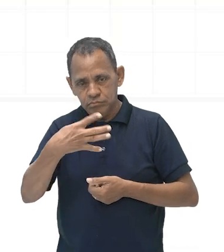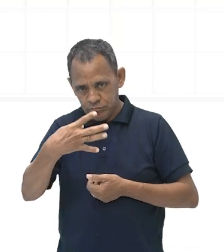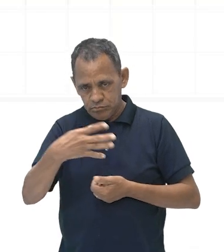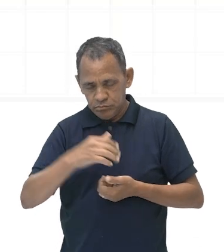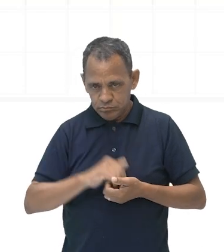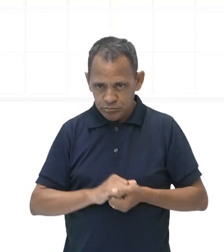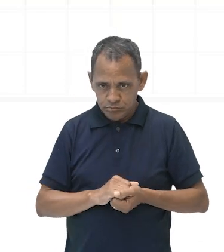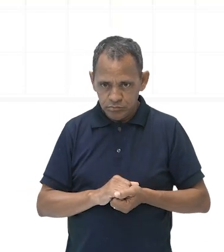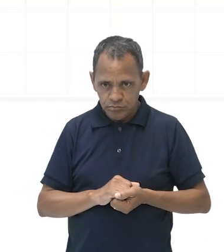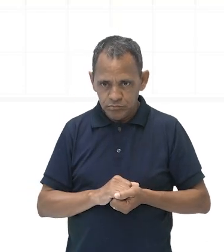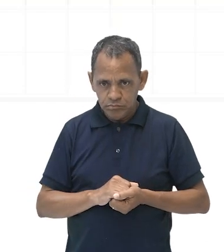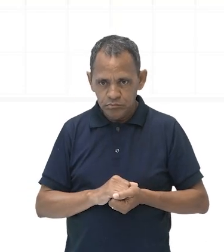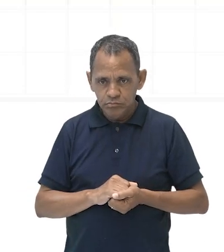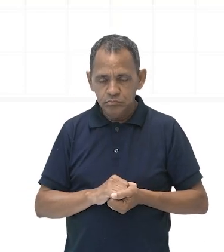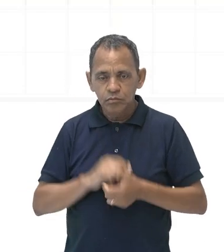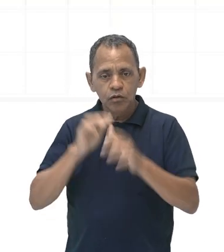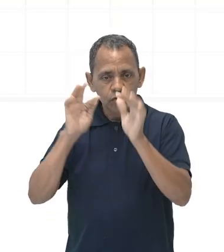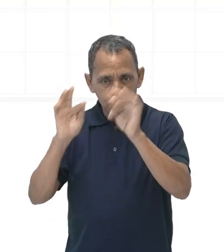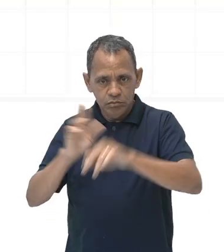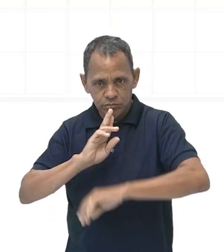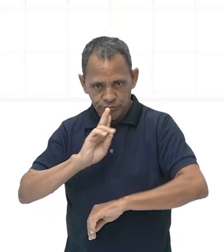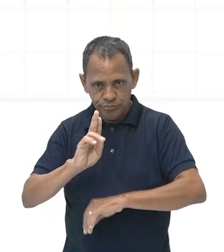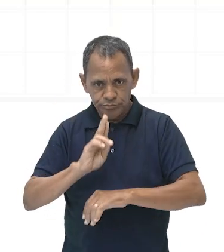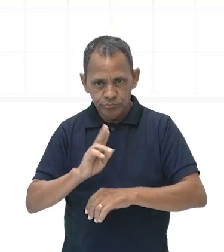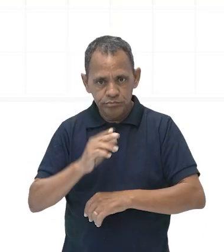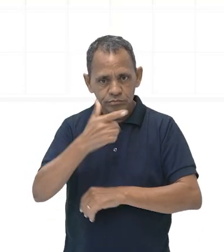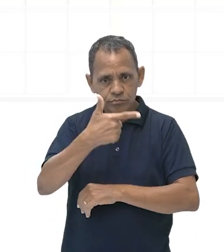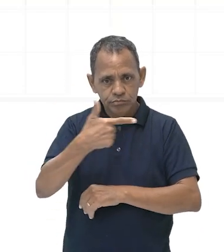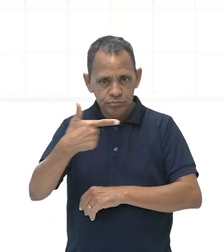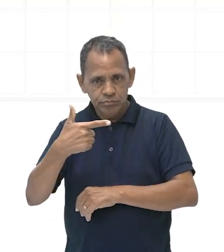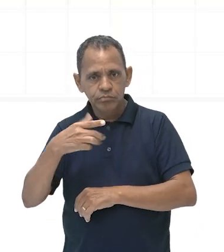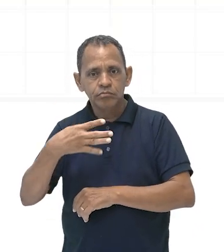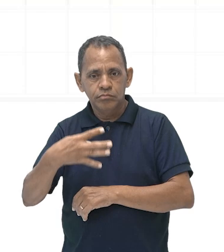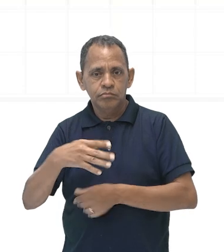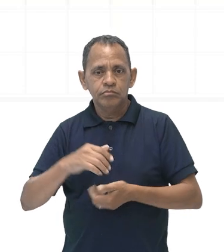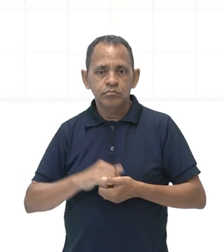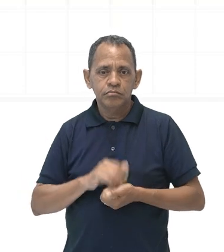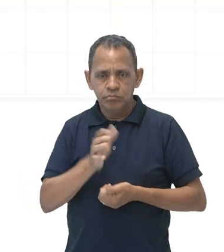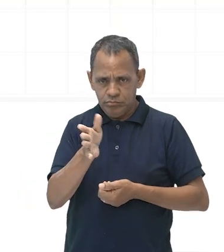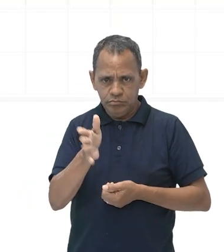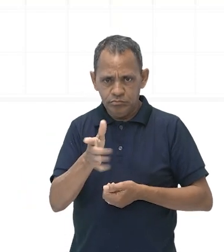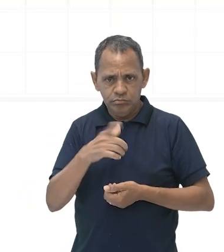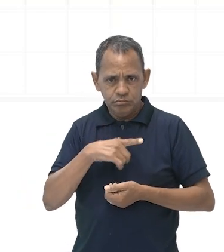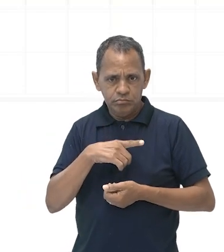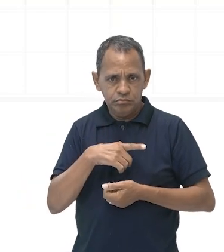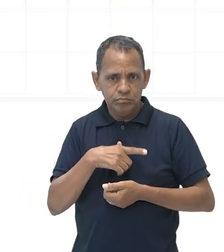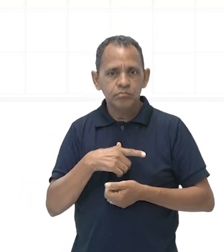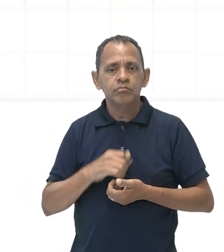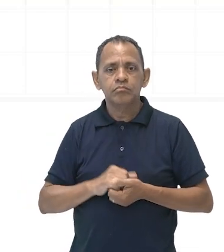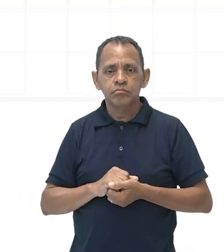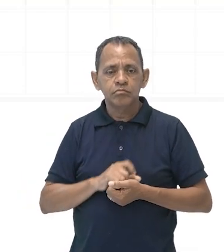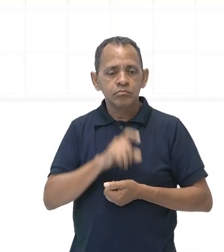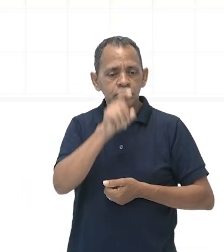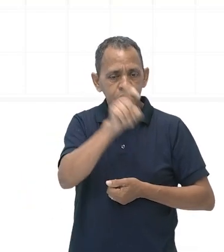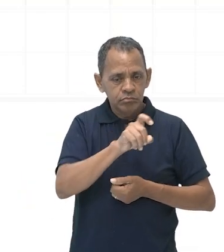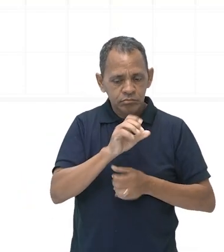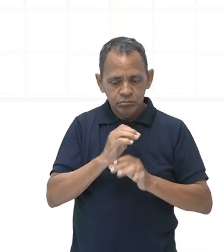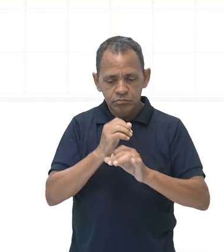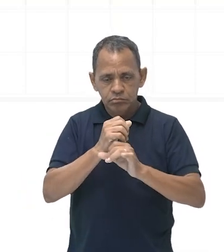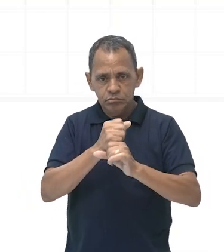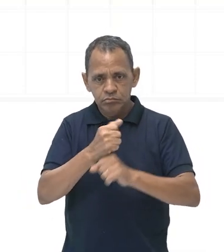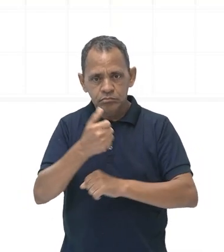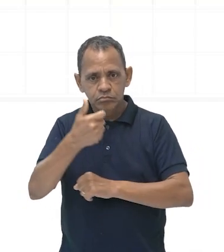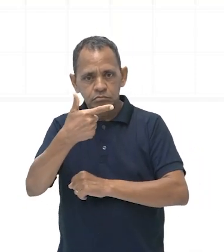224. Então aqui a gente já encontrou o valor do x, né? Então isso significa, né, que esse x aqui,